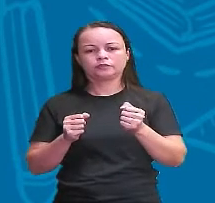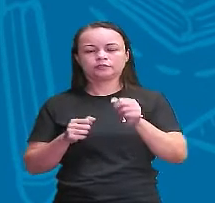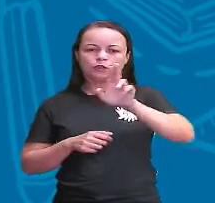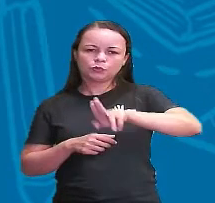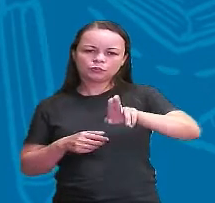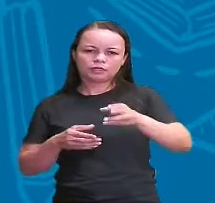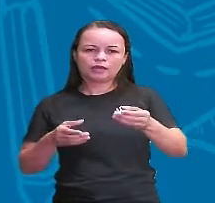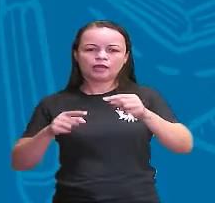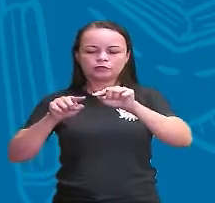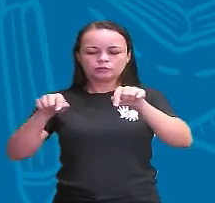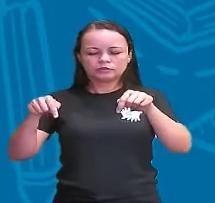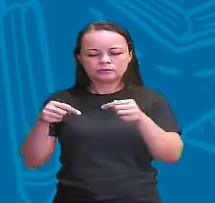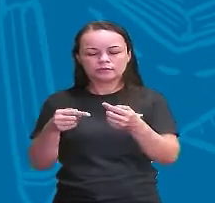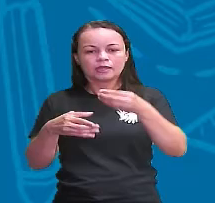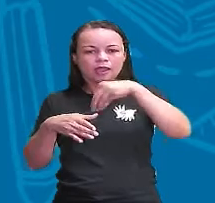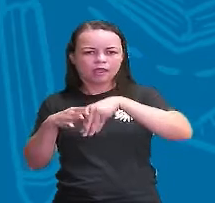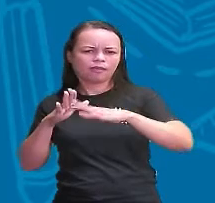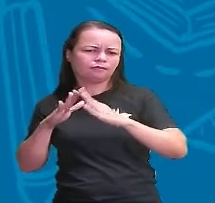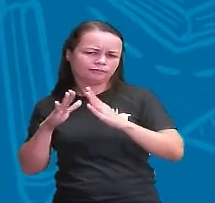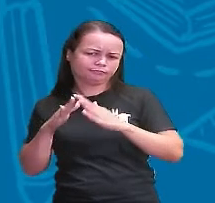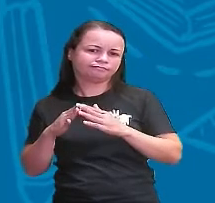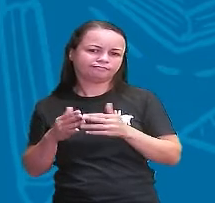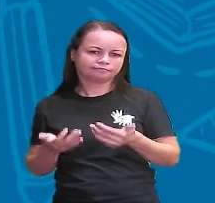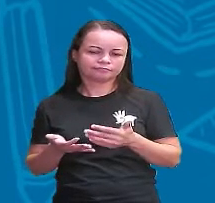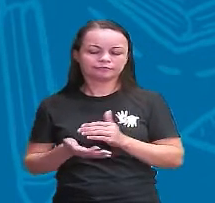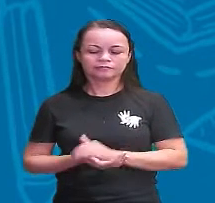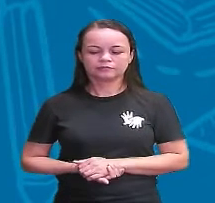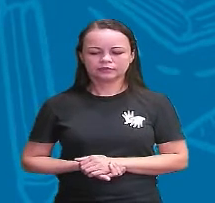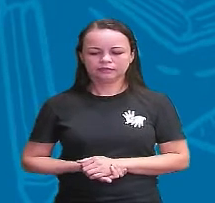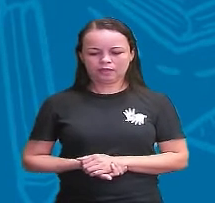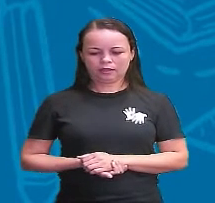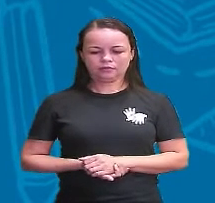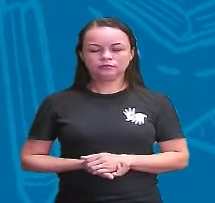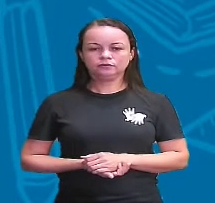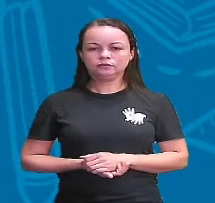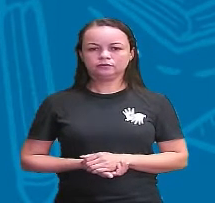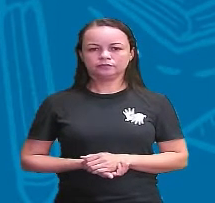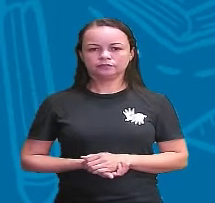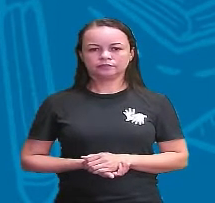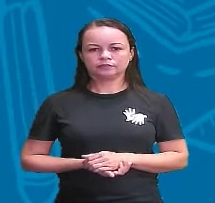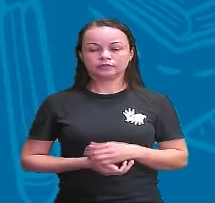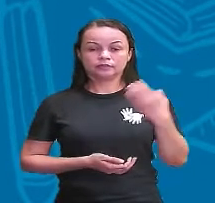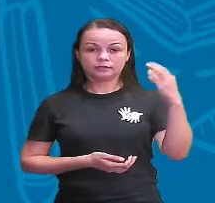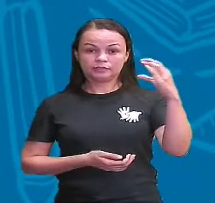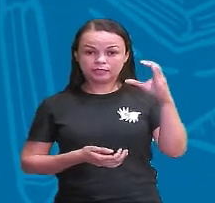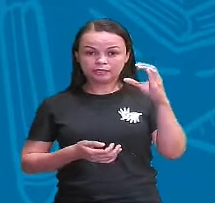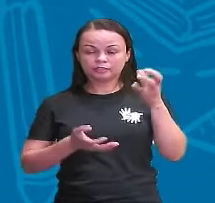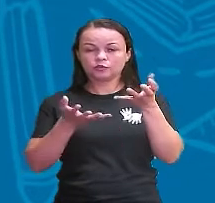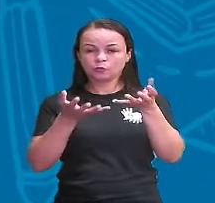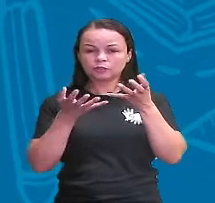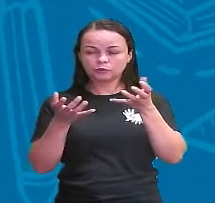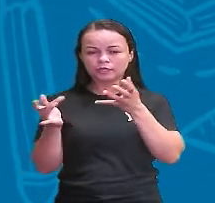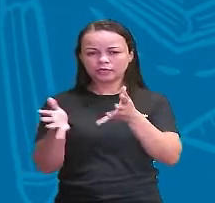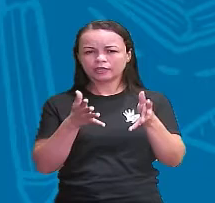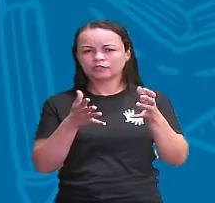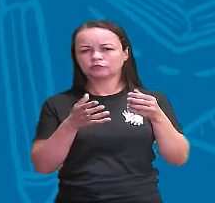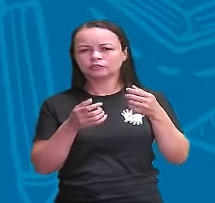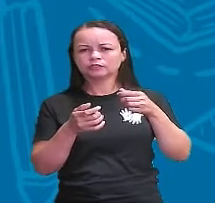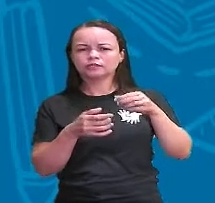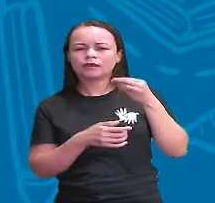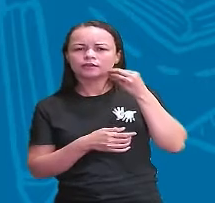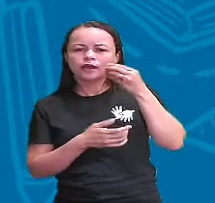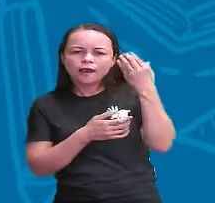certo? Em ciência, quando queremos simular algo que ocorre na natureza ou testar uma